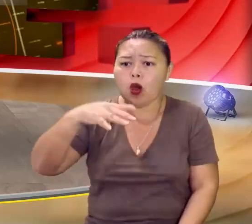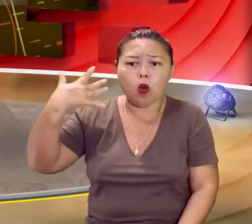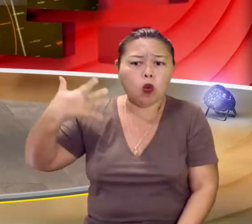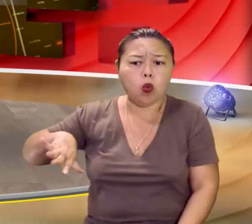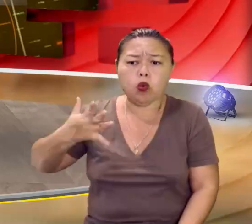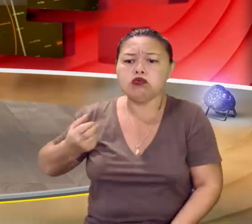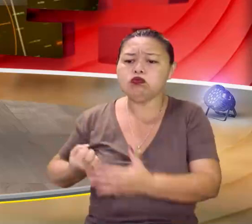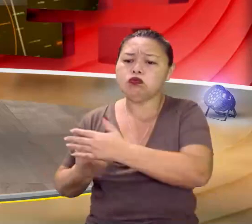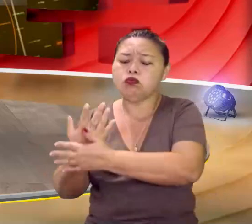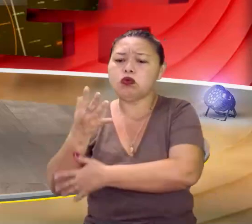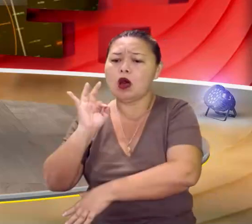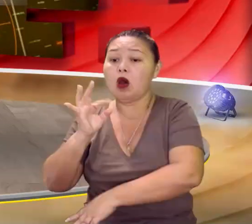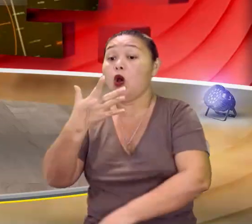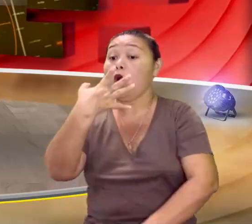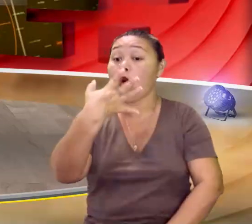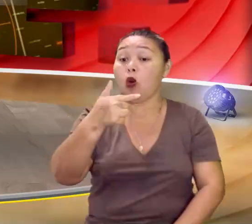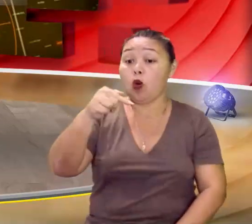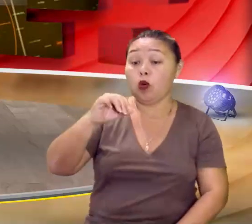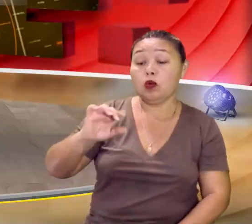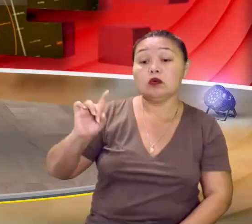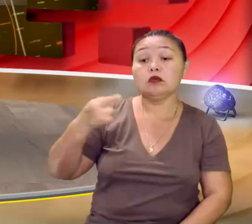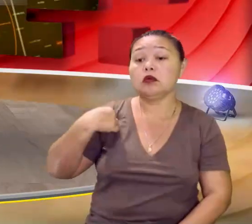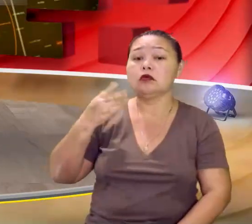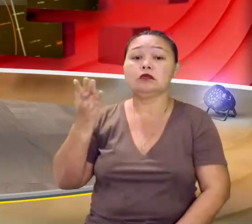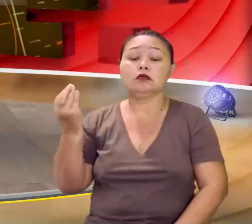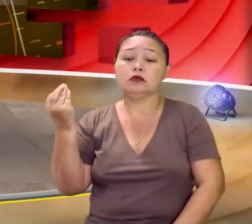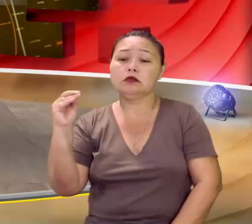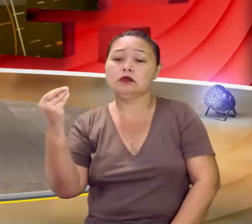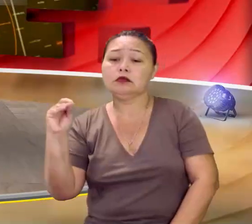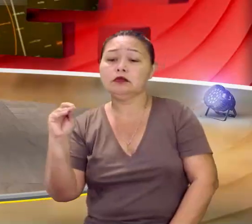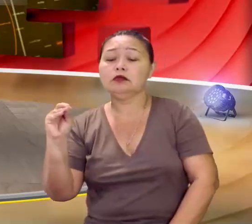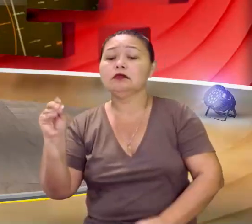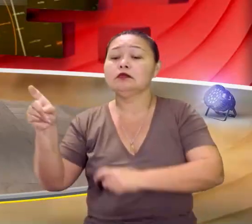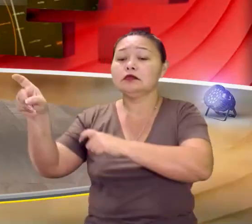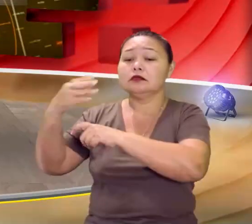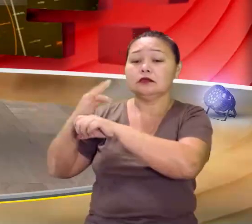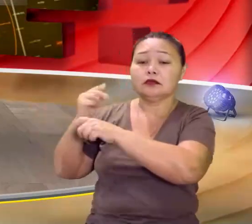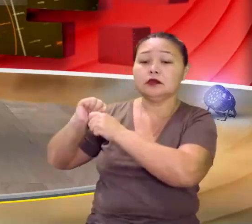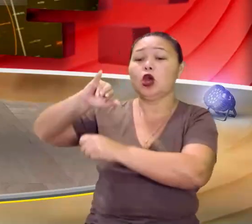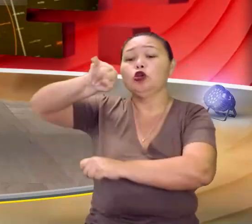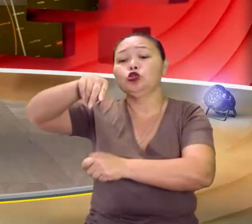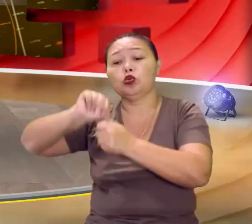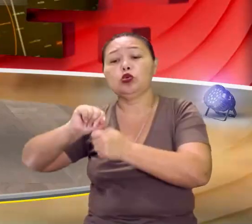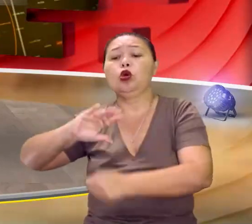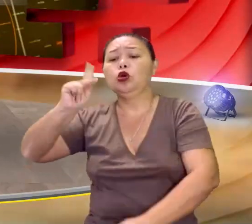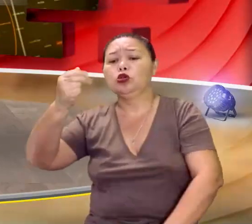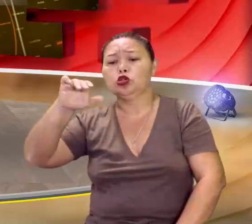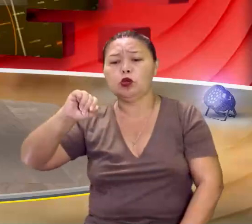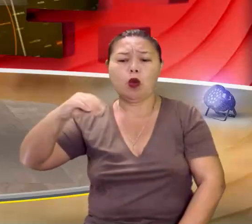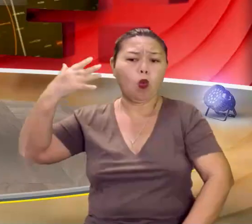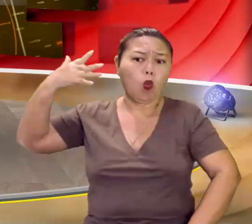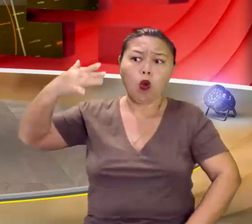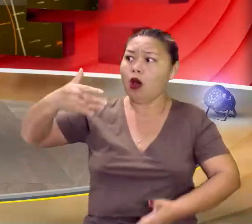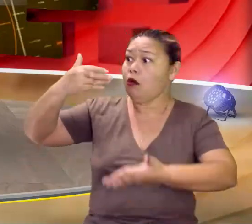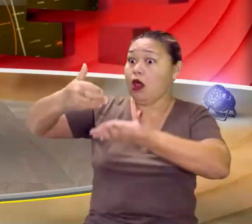café. Imagina 470. só, olha lá, imagina só colocar aqui, a fazenda do seu João, a fazenda do seu Chico. Meu Deus do céu, ia ficar um negócio